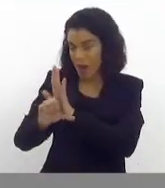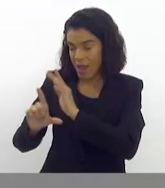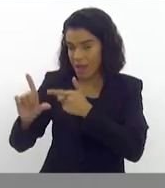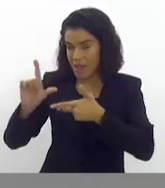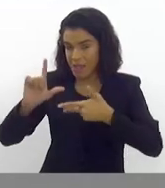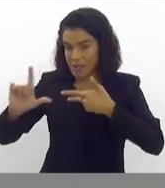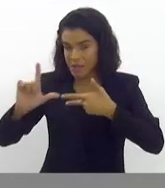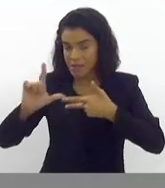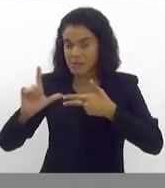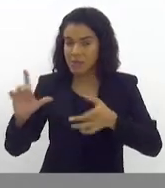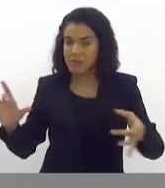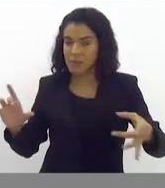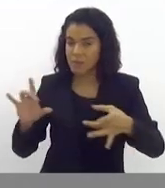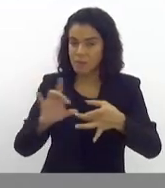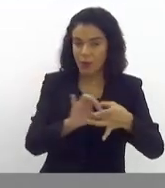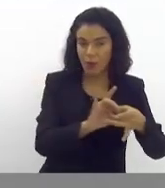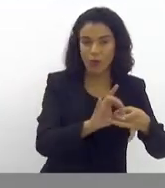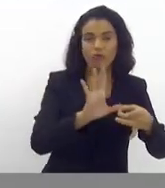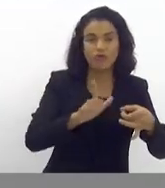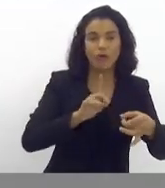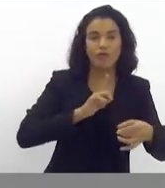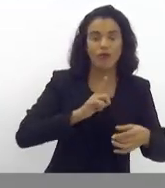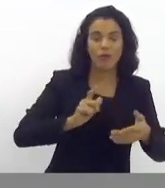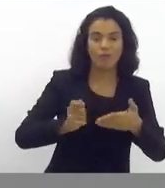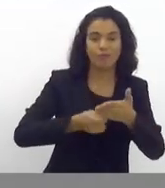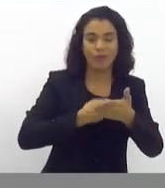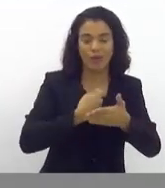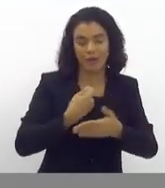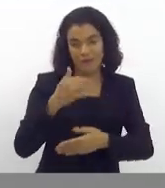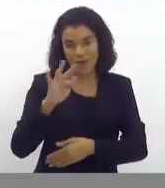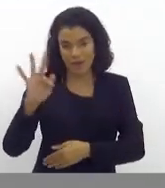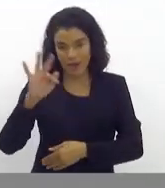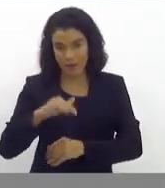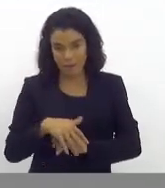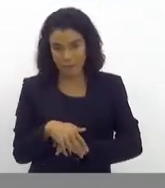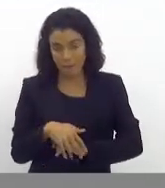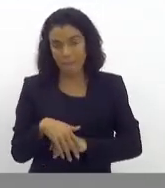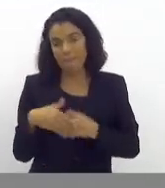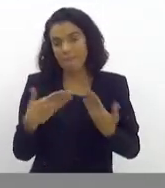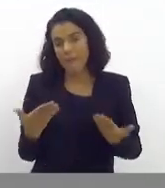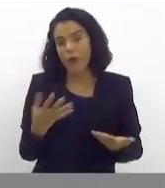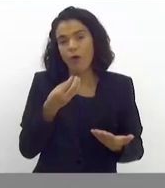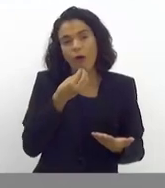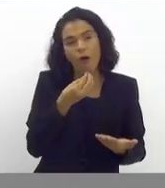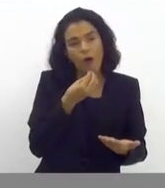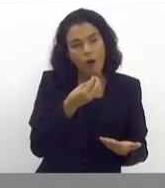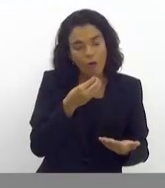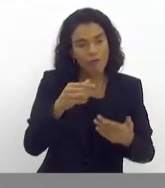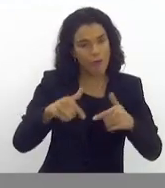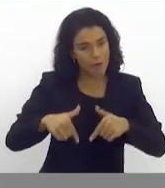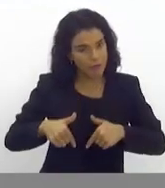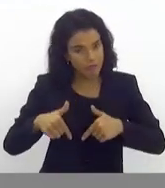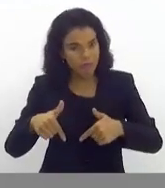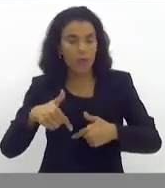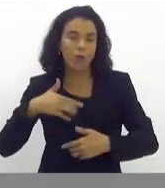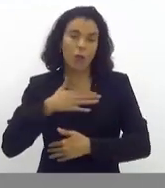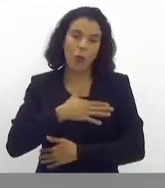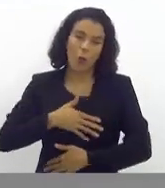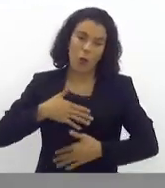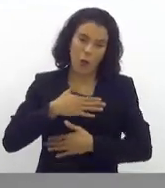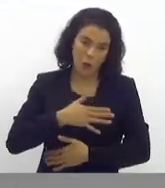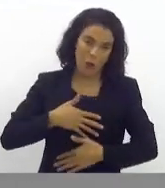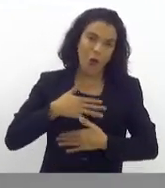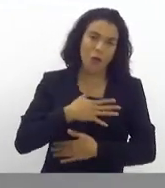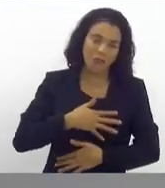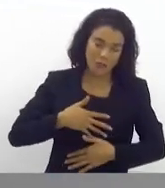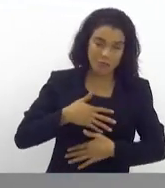profunda consonância com aquilo que já foi deliberado. Então, assim, evidentemente, é uma iniciativa que eu gostaria de ver prosperar. Não,